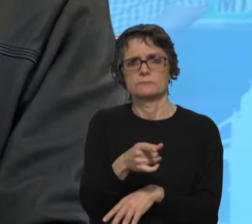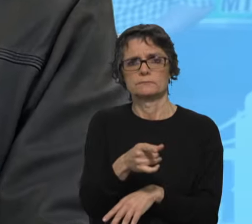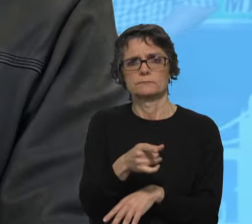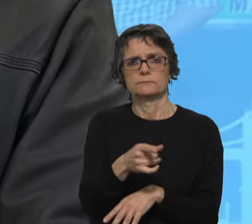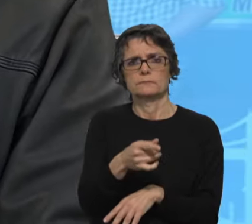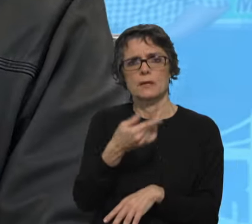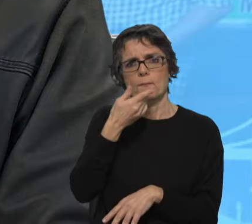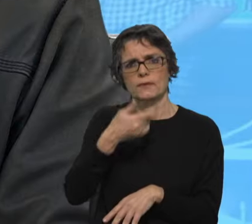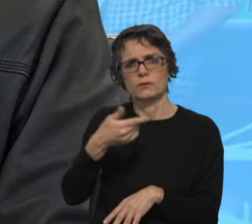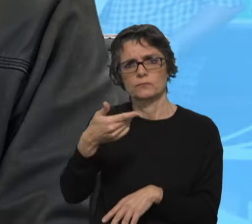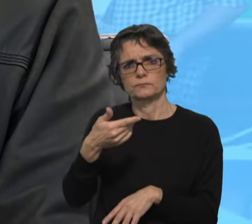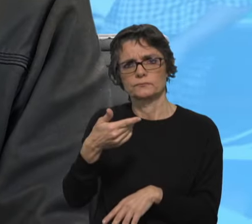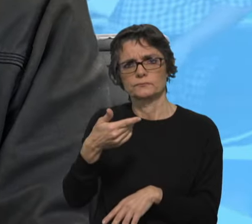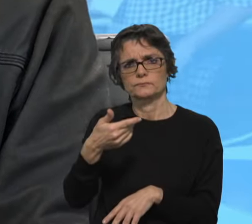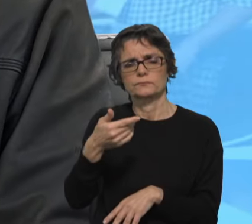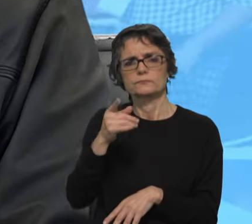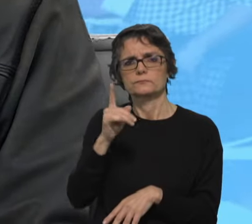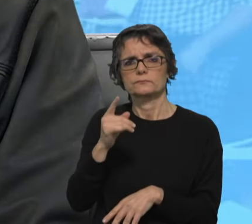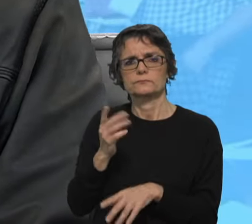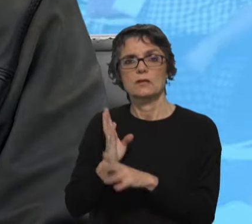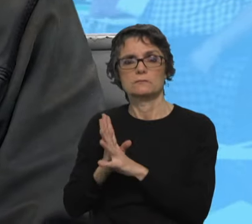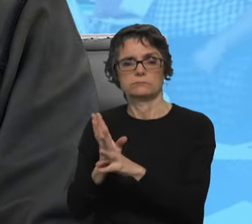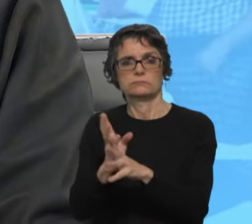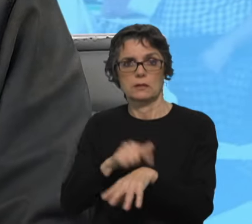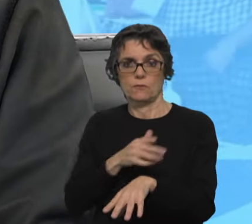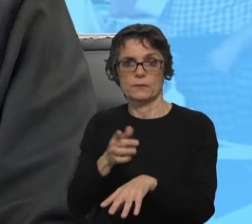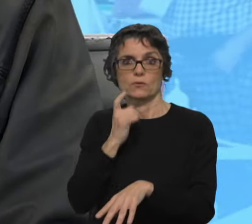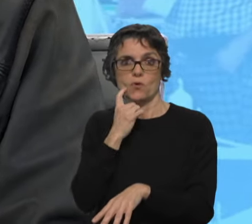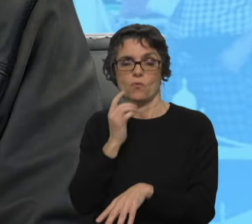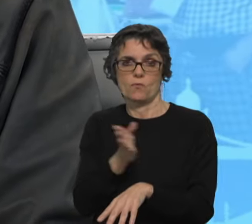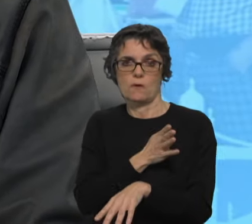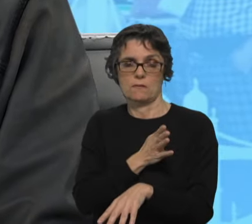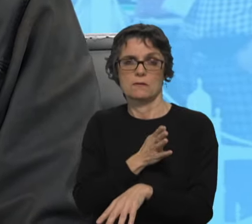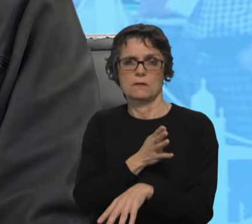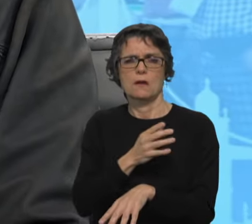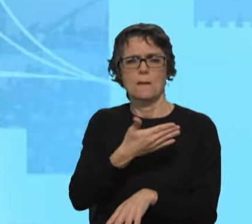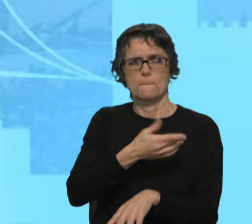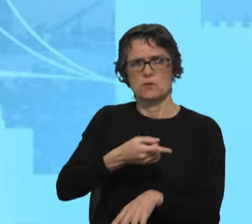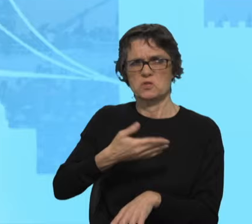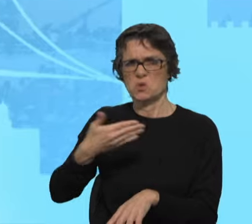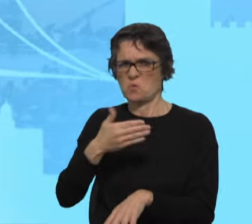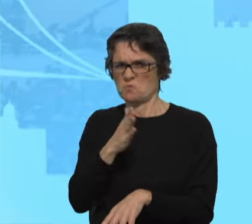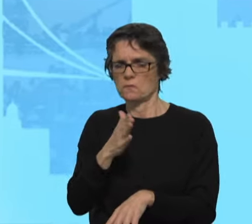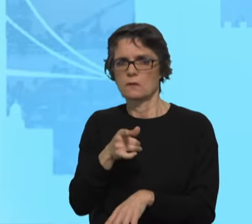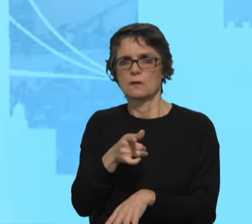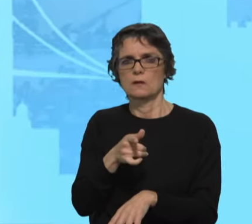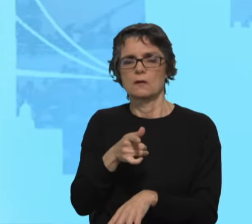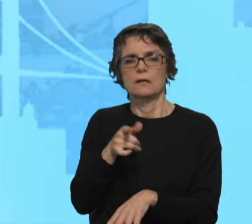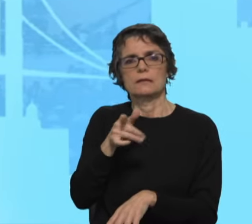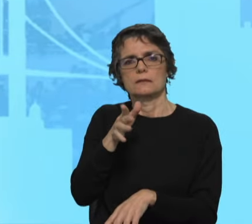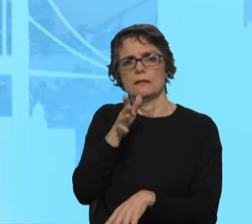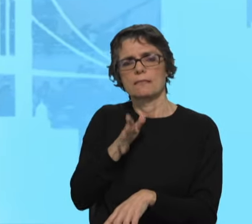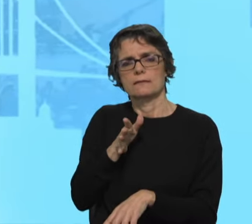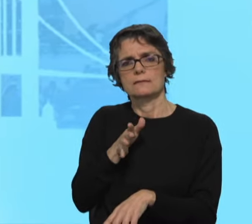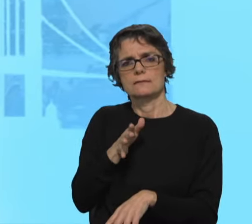fazerem a a uma procissão na altura da coresma depois acho que é 1911 em que refere